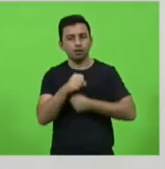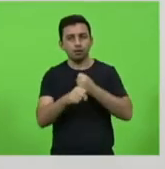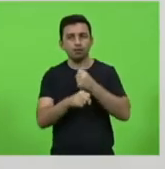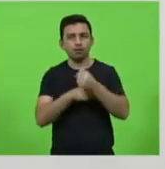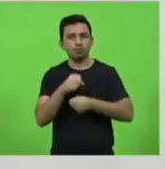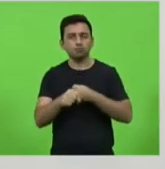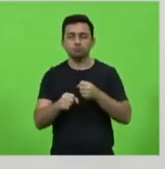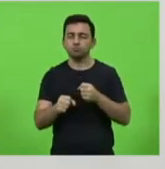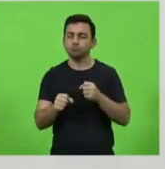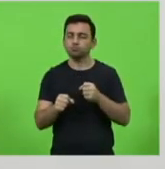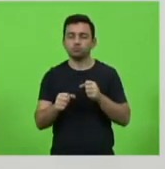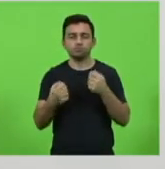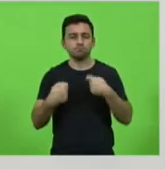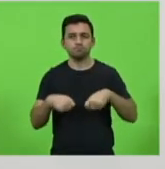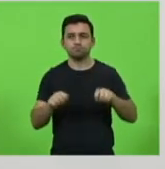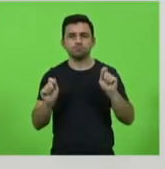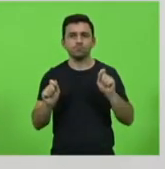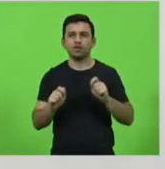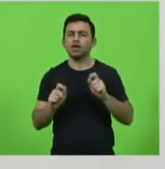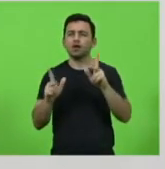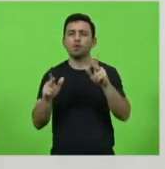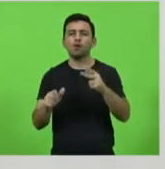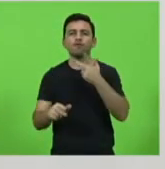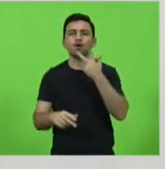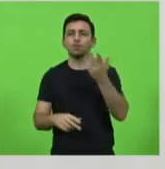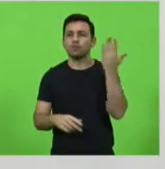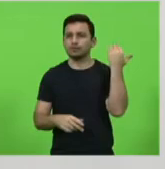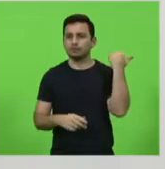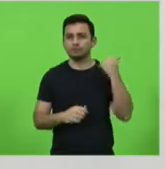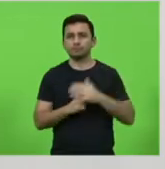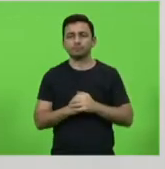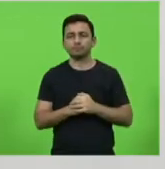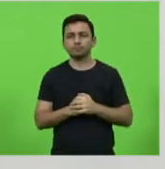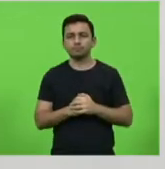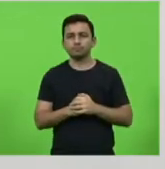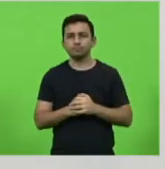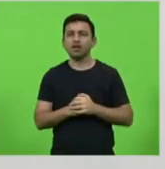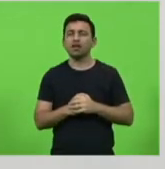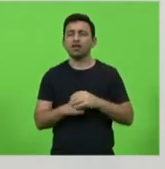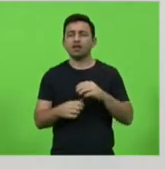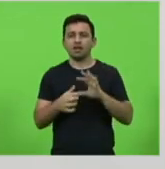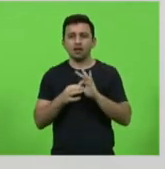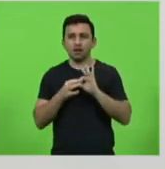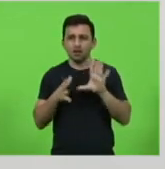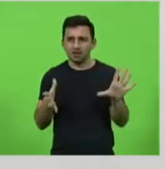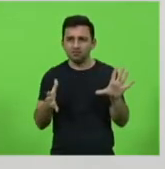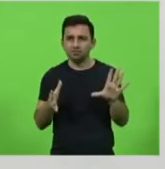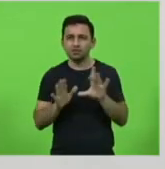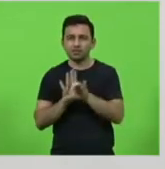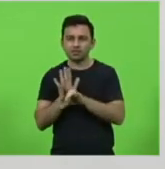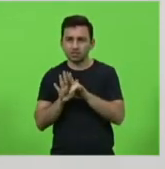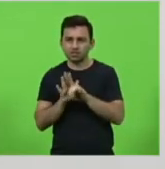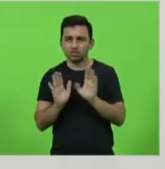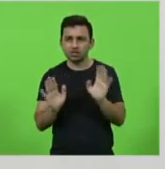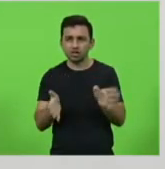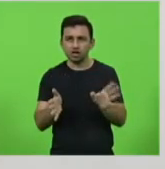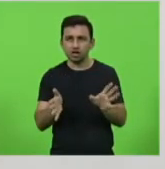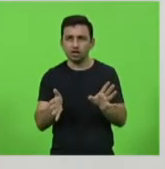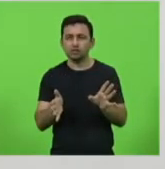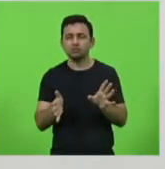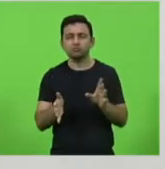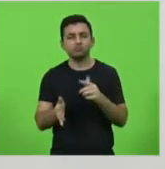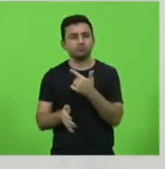nós falamos naquele dia. Uma autorização legislativa orçamentária não